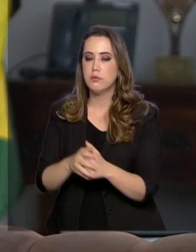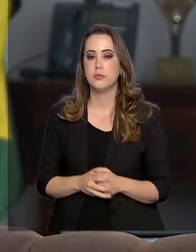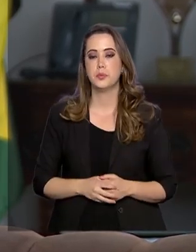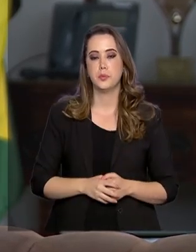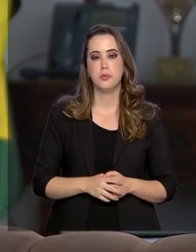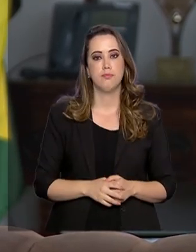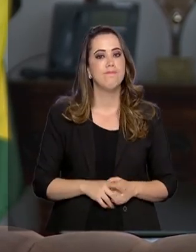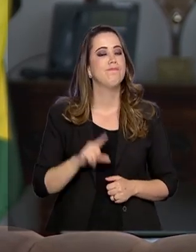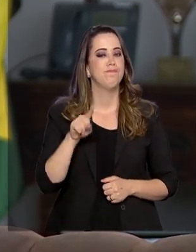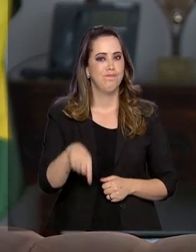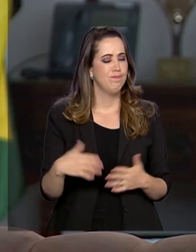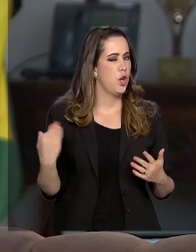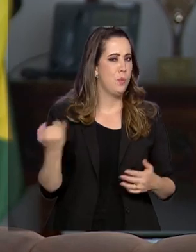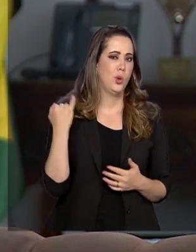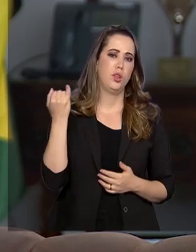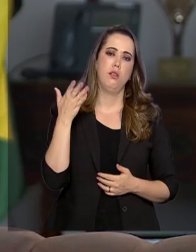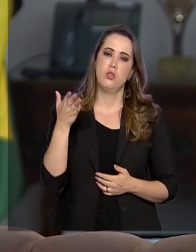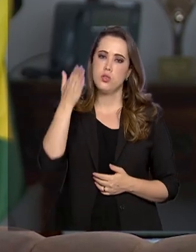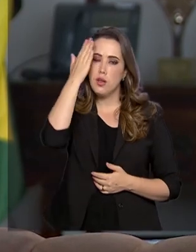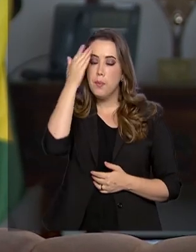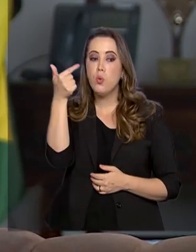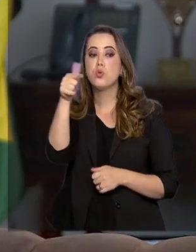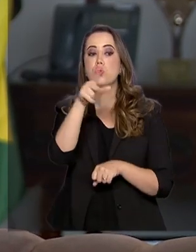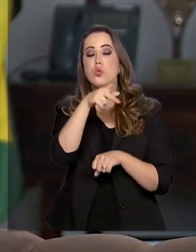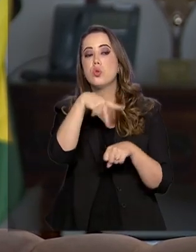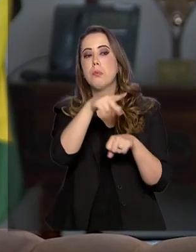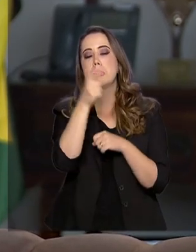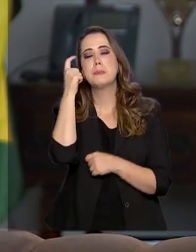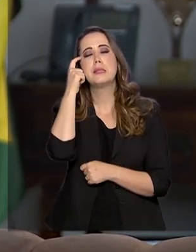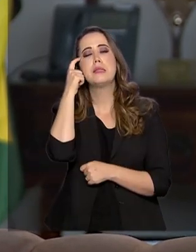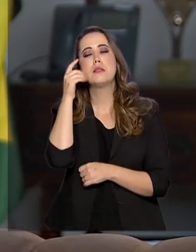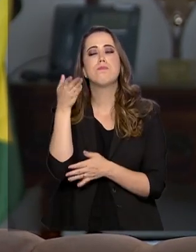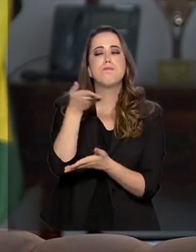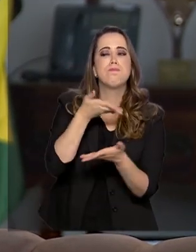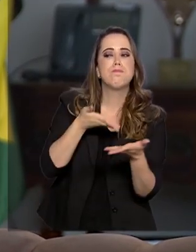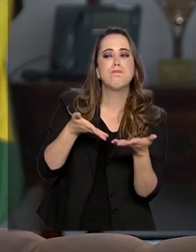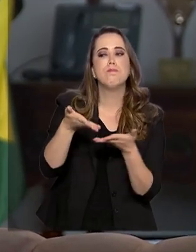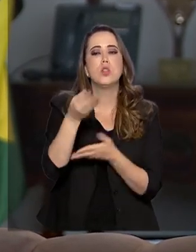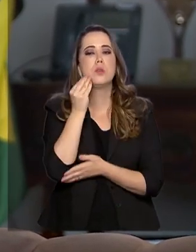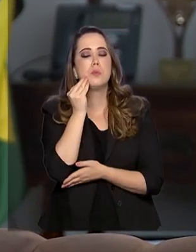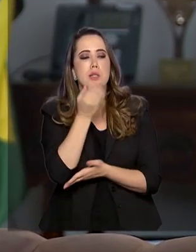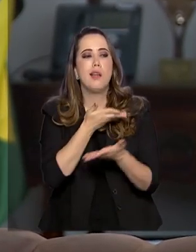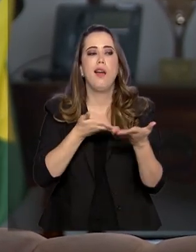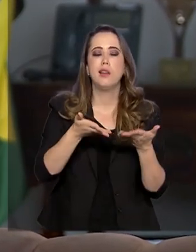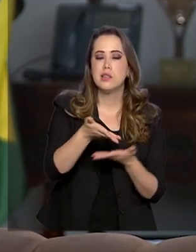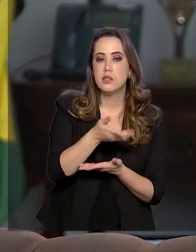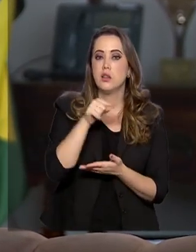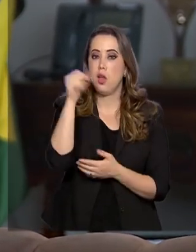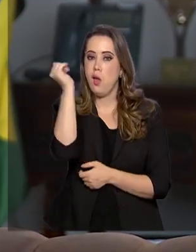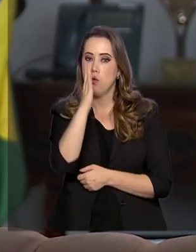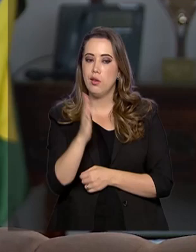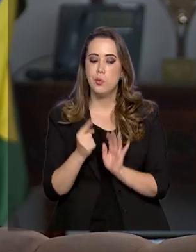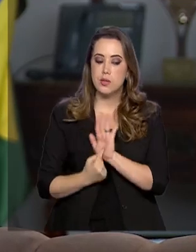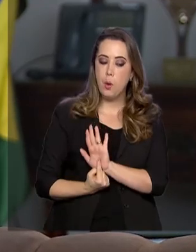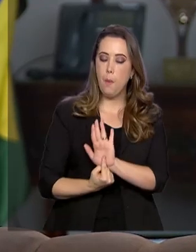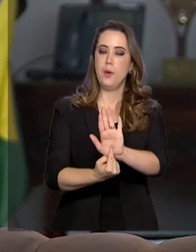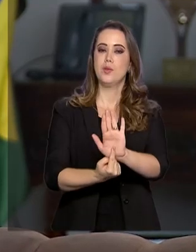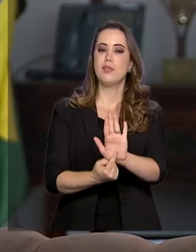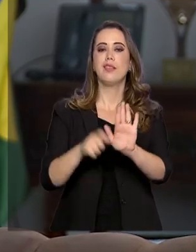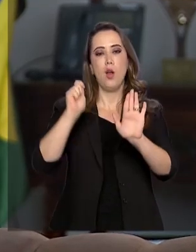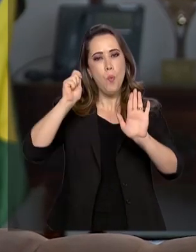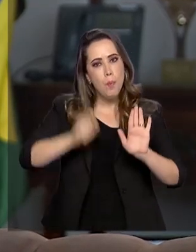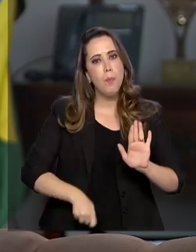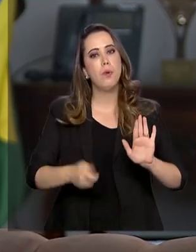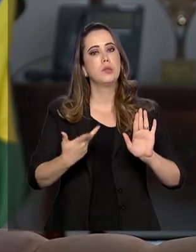momento muito bom de saber o que os outros países pensam, o que eles vão fazer. E, enfim, o Brasil mostrar o seu